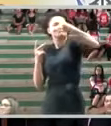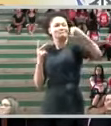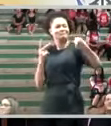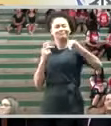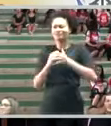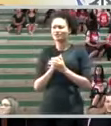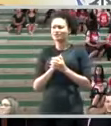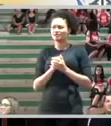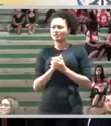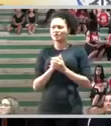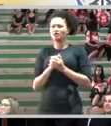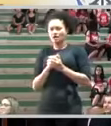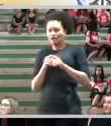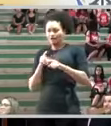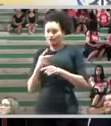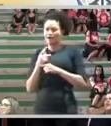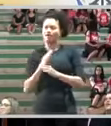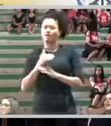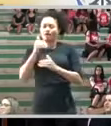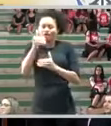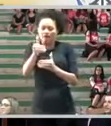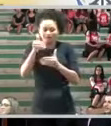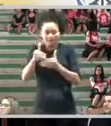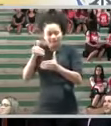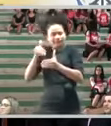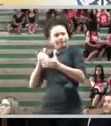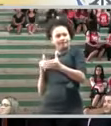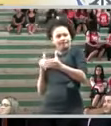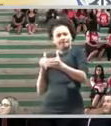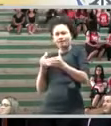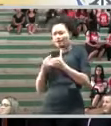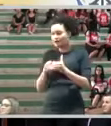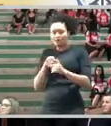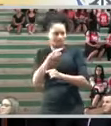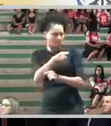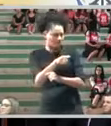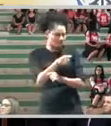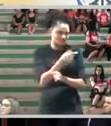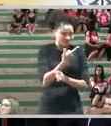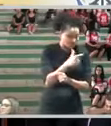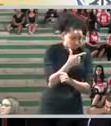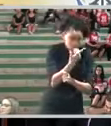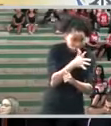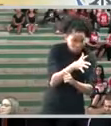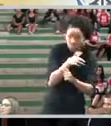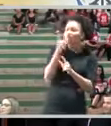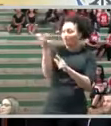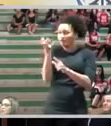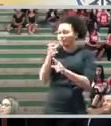Ela corta para trás e corta para frente. Ela corta para quem é e para quem não é também.